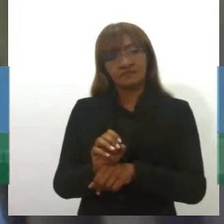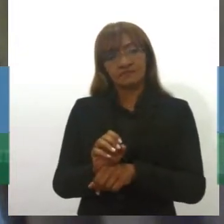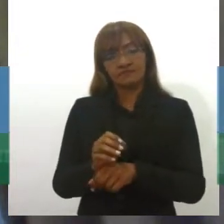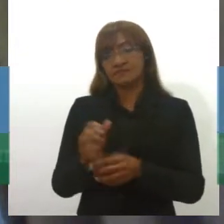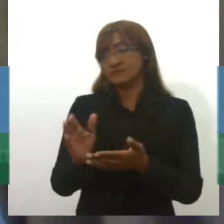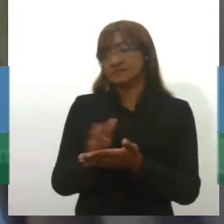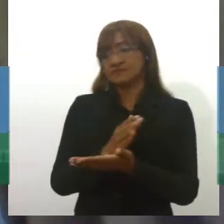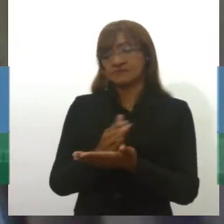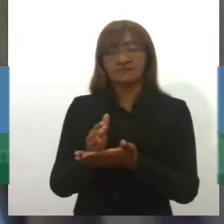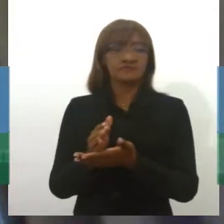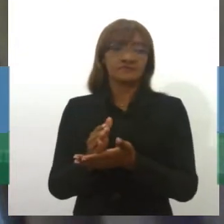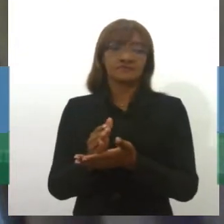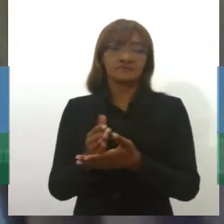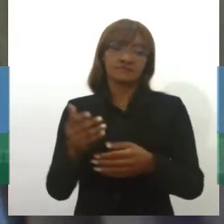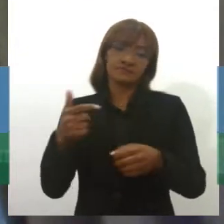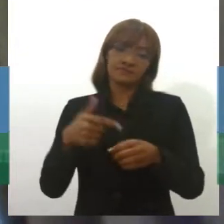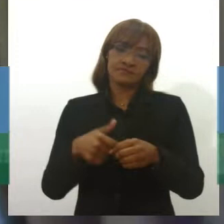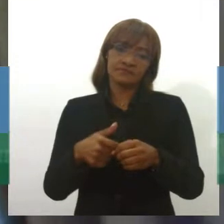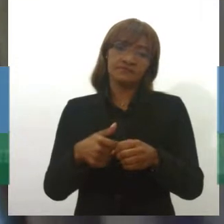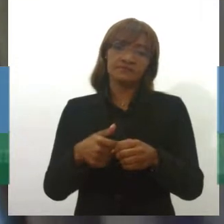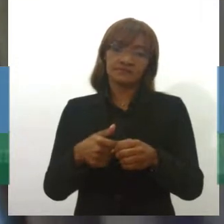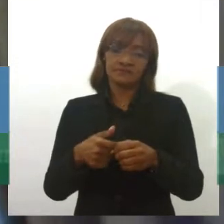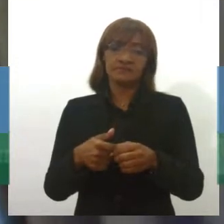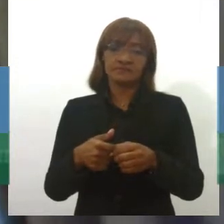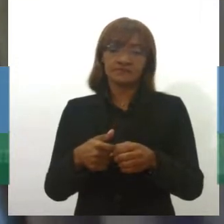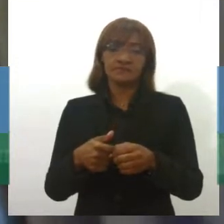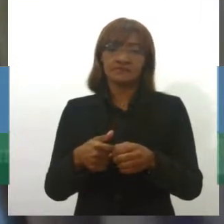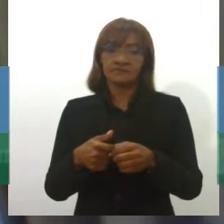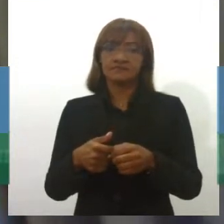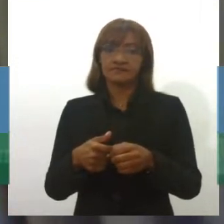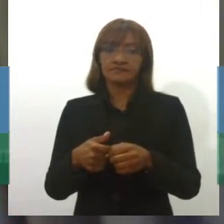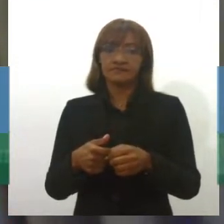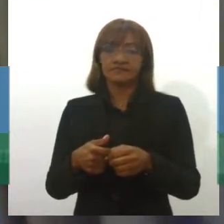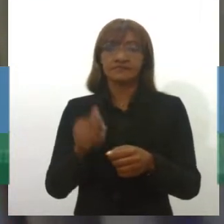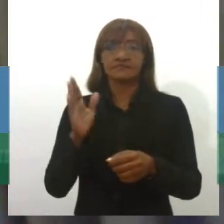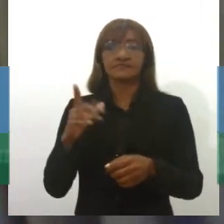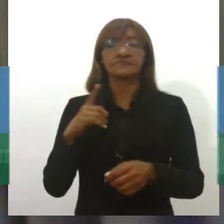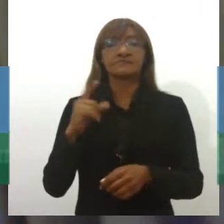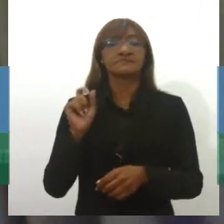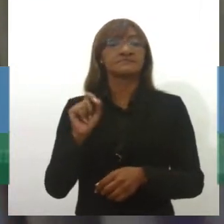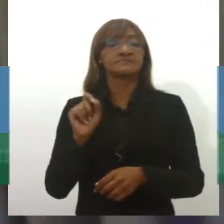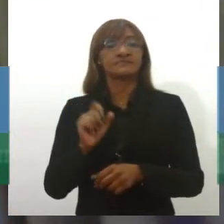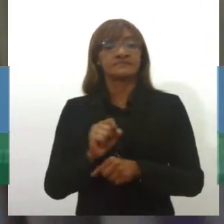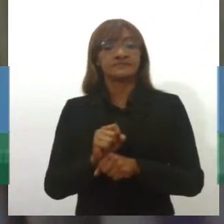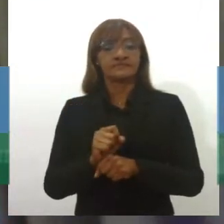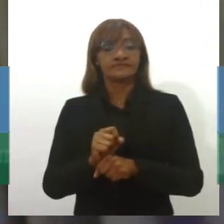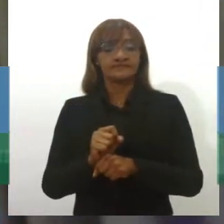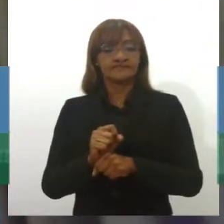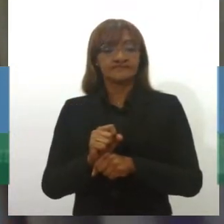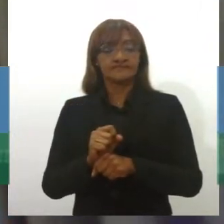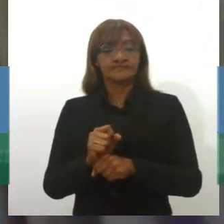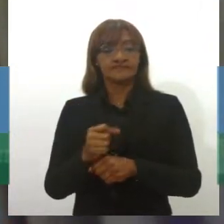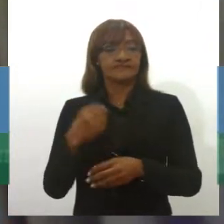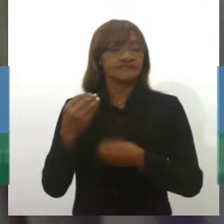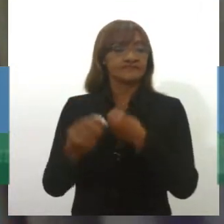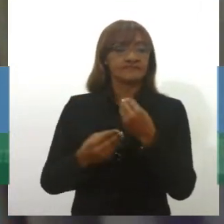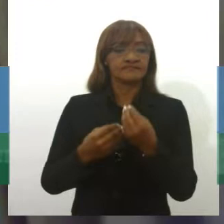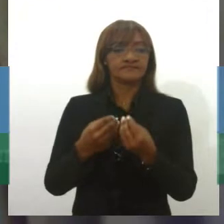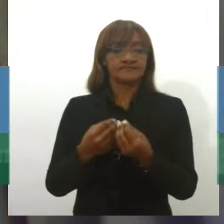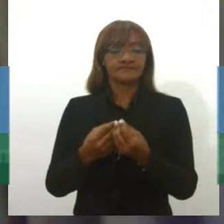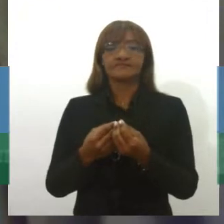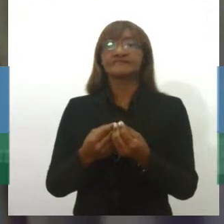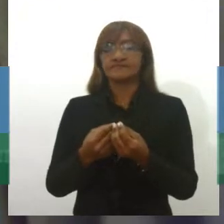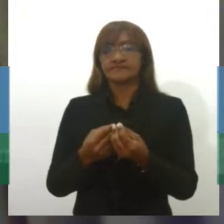custo do combustível, do preço do combustível, tem como componente os tributos indiretos, então ICMS,